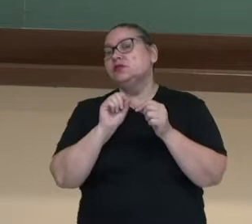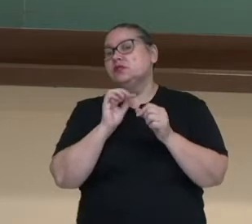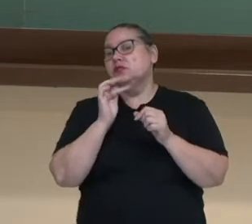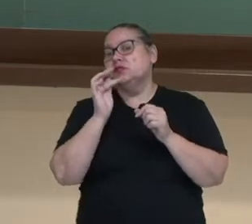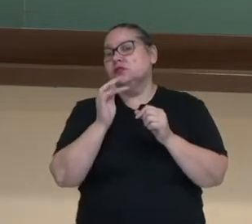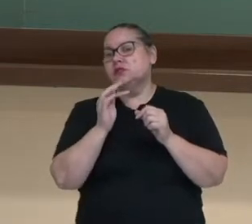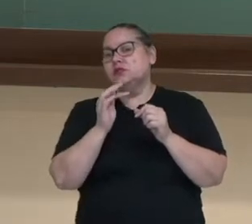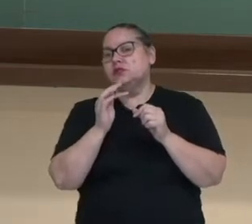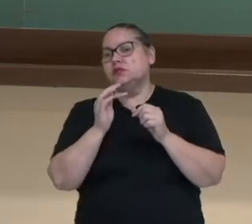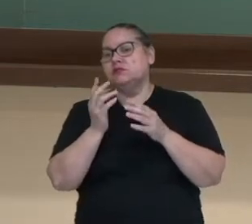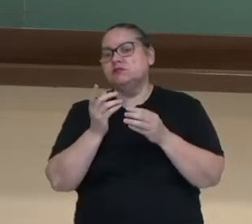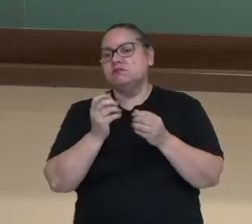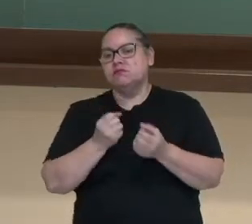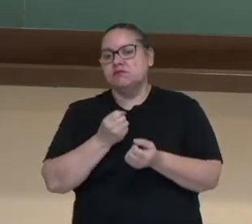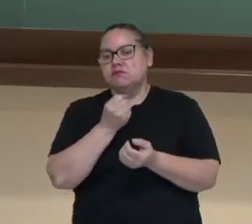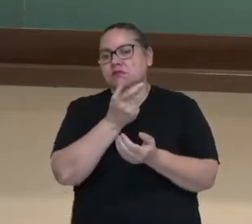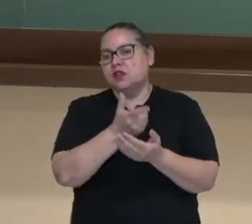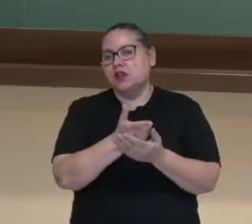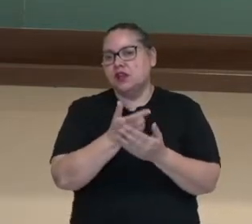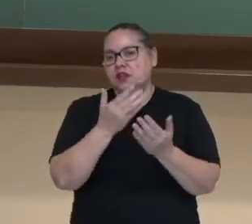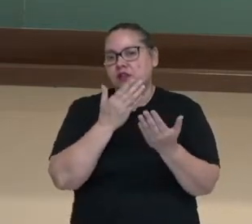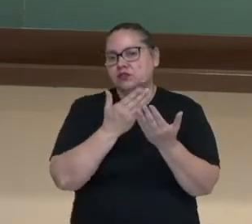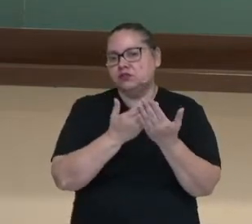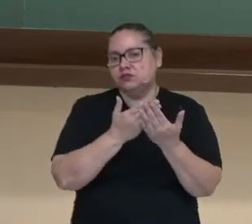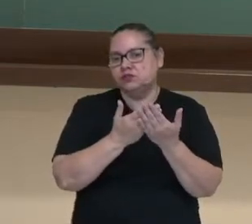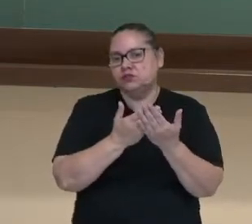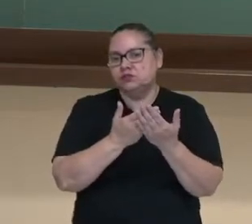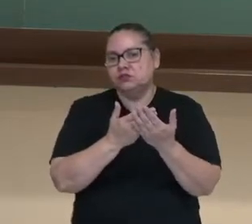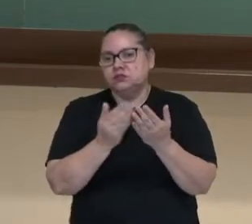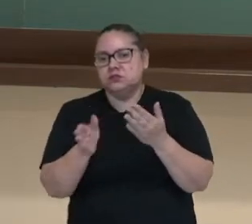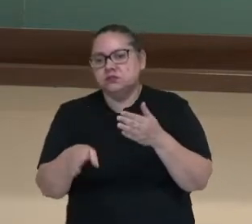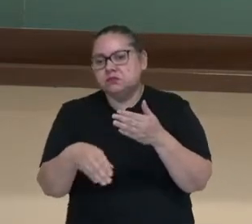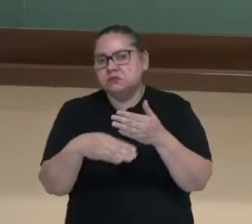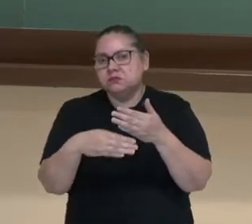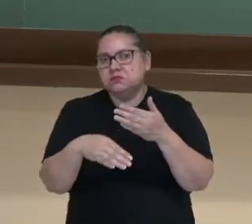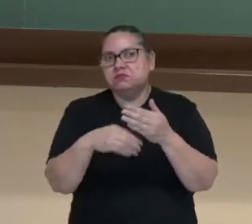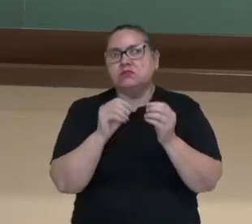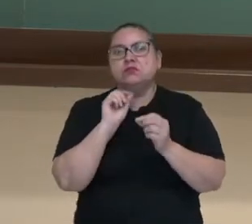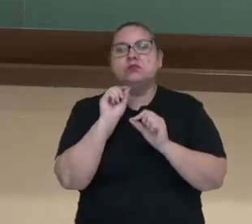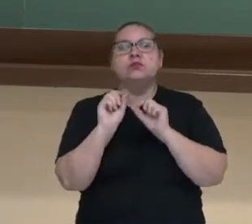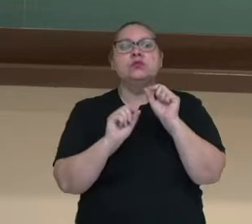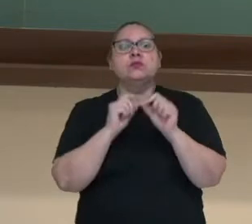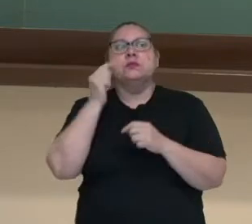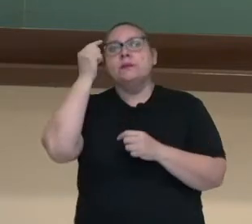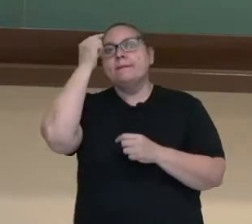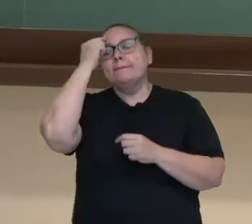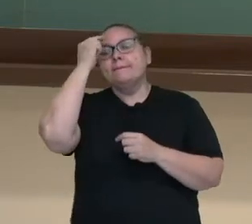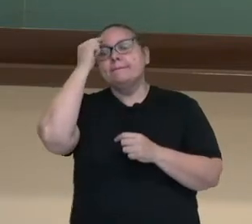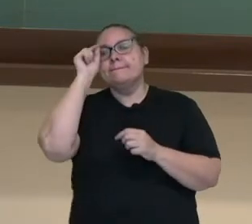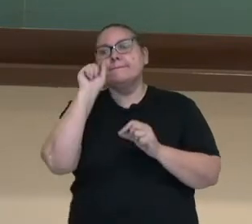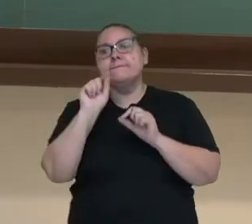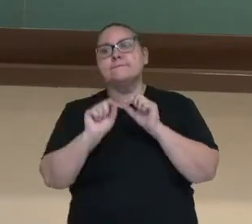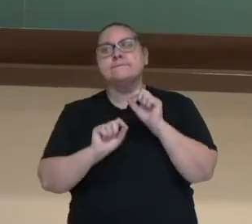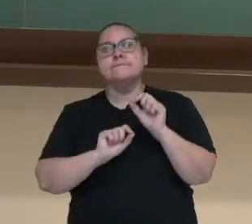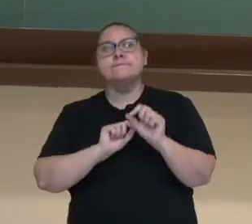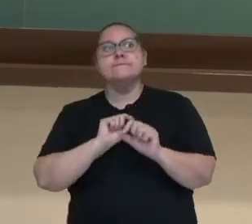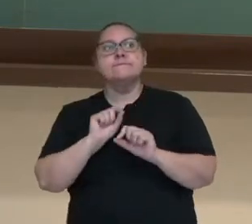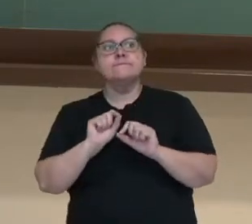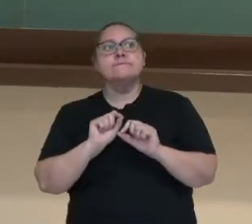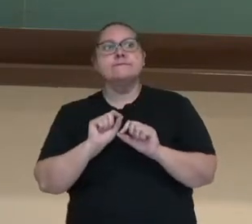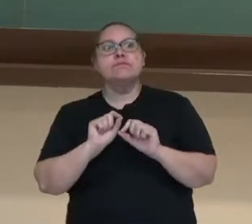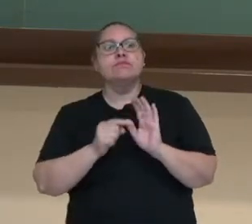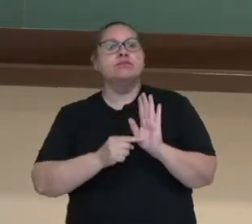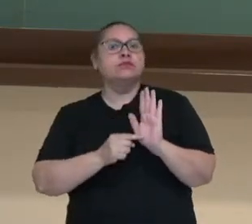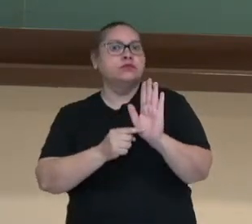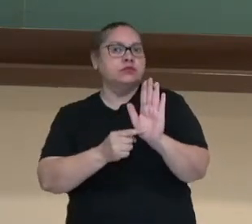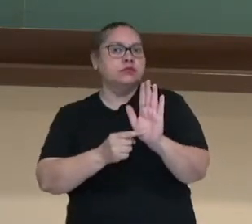faria? Investimentos? Adequações? Então, pensando sobre isso,